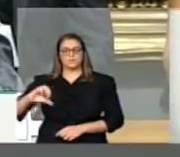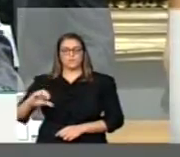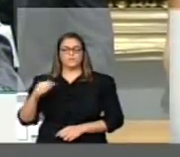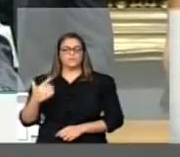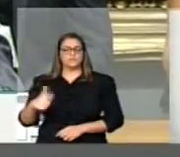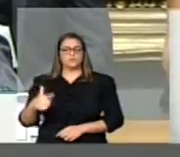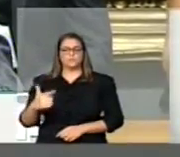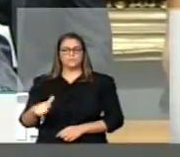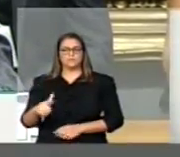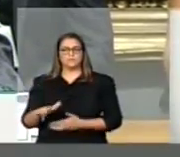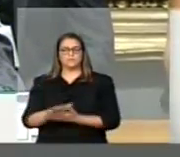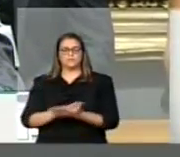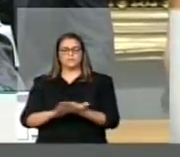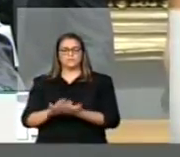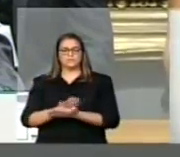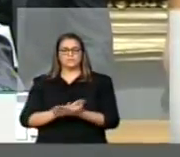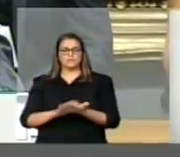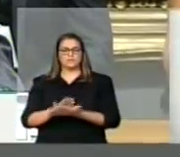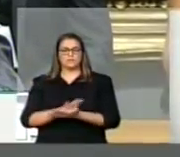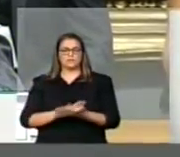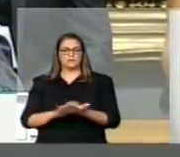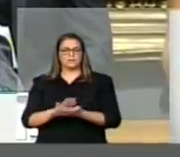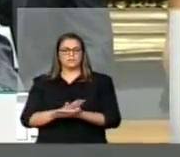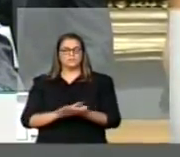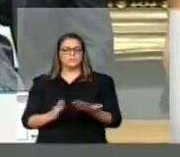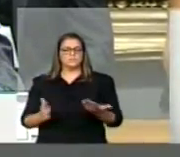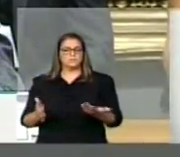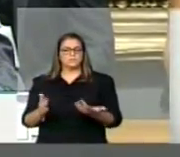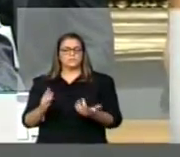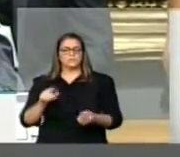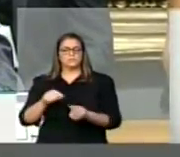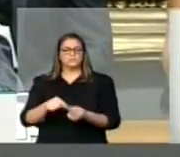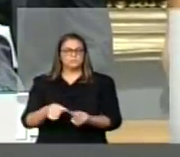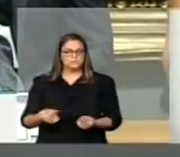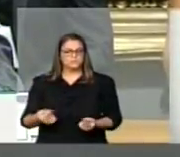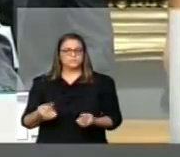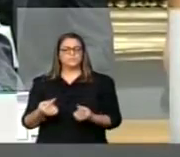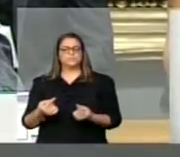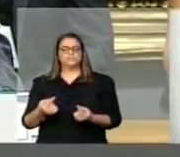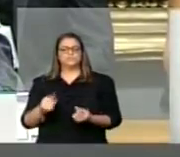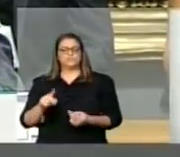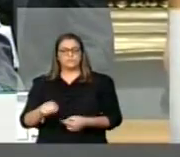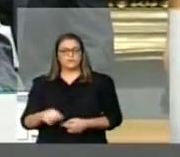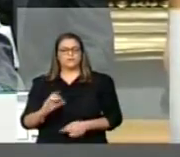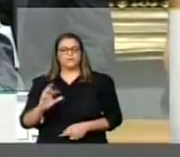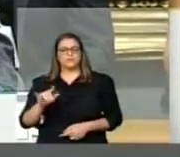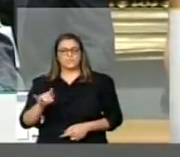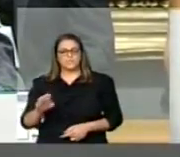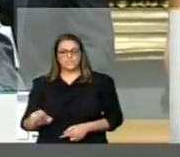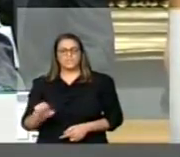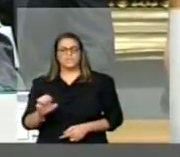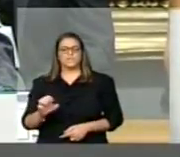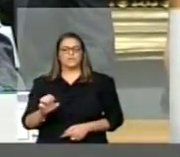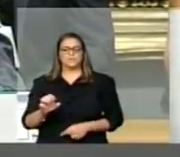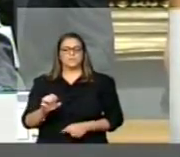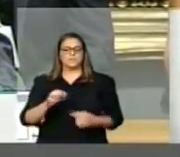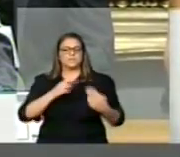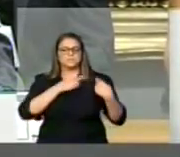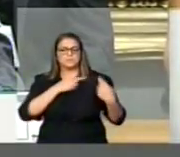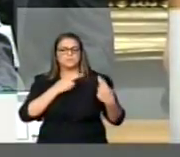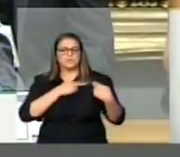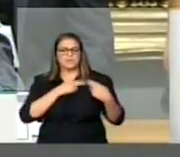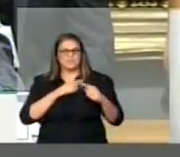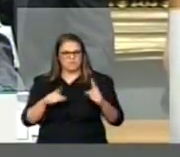prevêem como condição objetiva para enquadramento de crime de responsabilidade a existência de parecer prévio